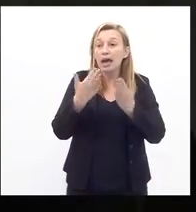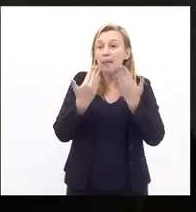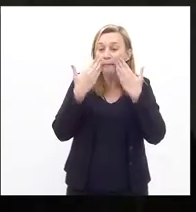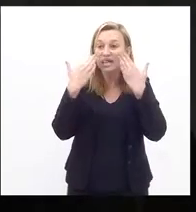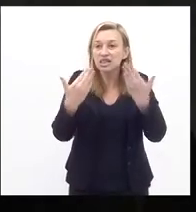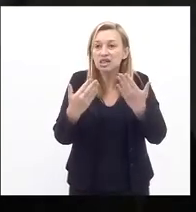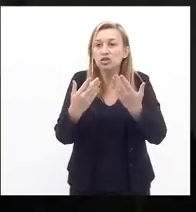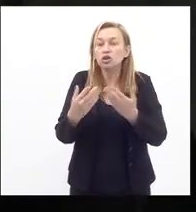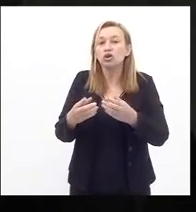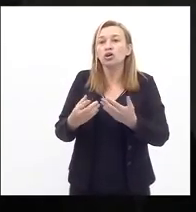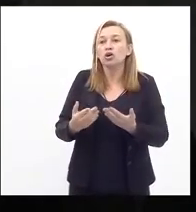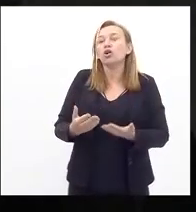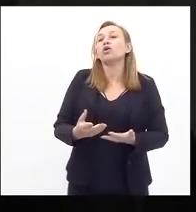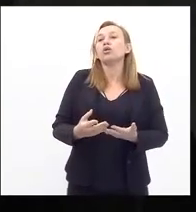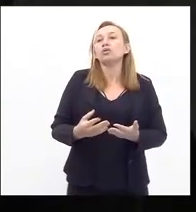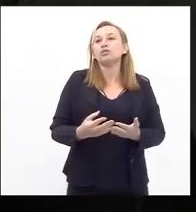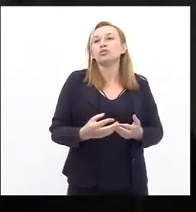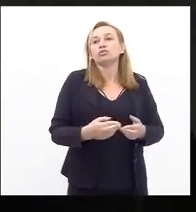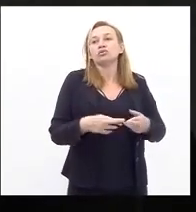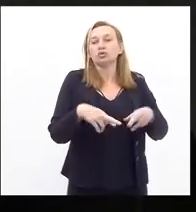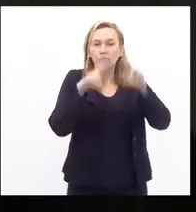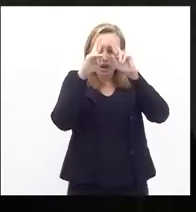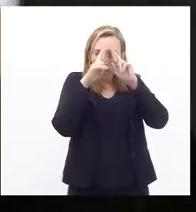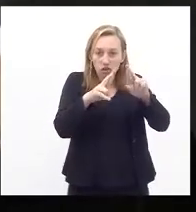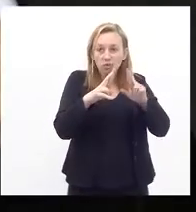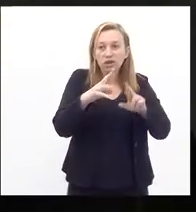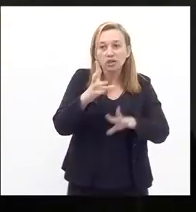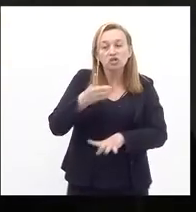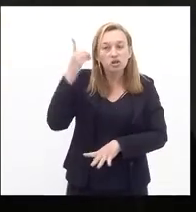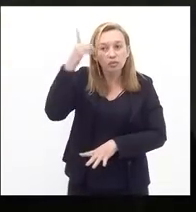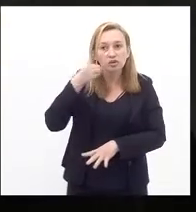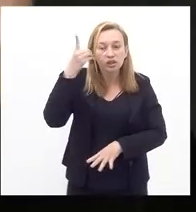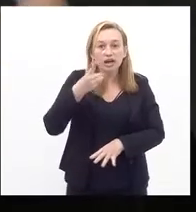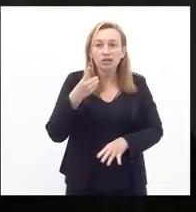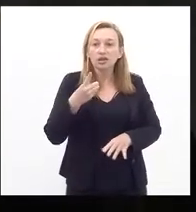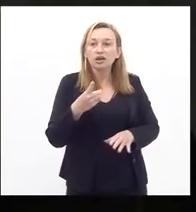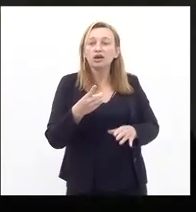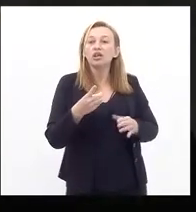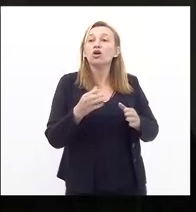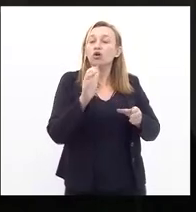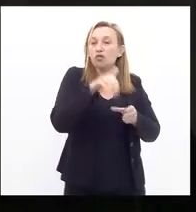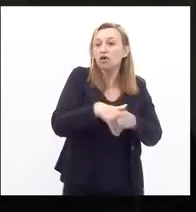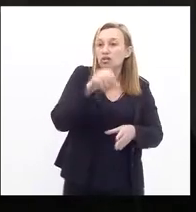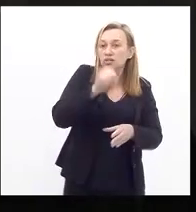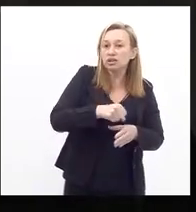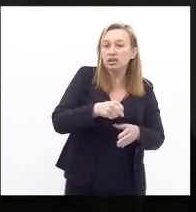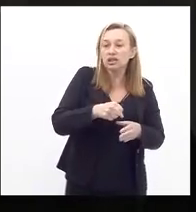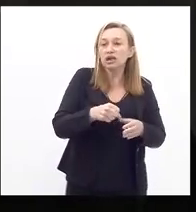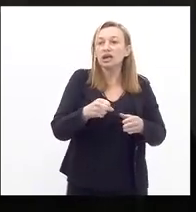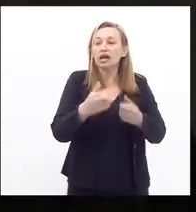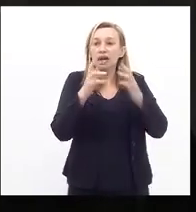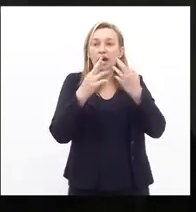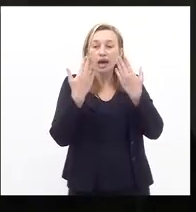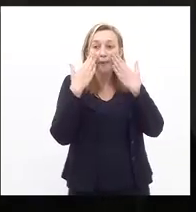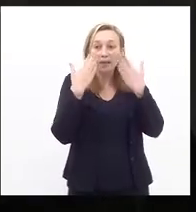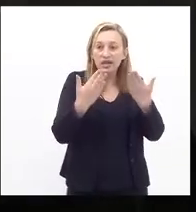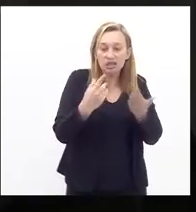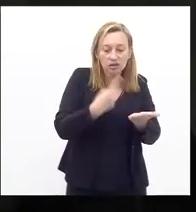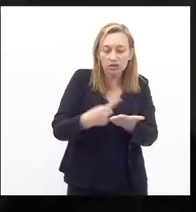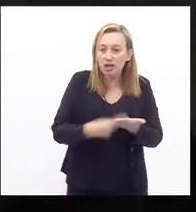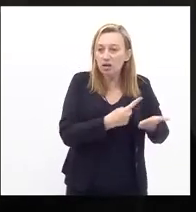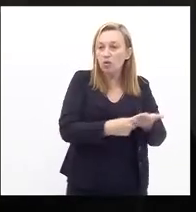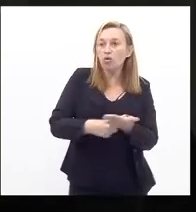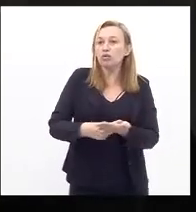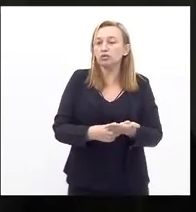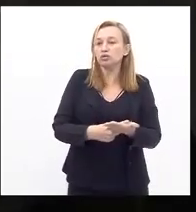11 respeito ao Parlamento eu faço se representam sim aos acordos firmados o vaso